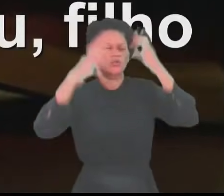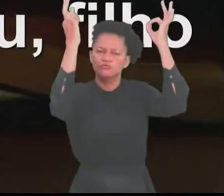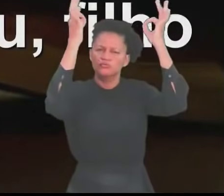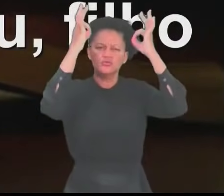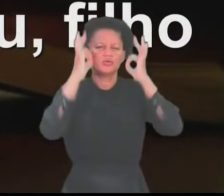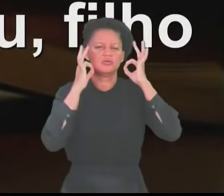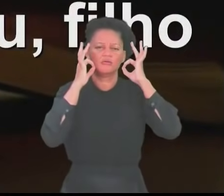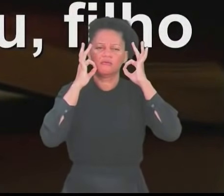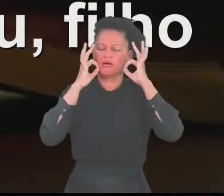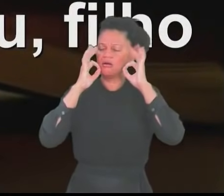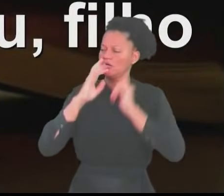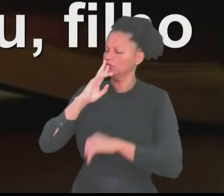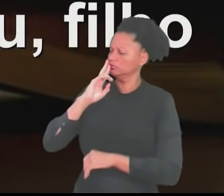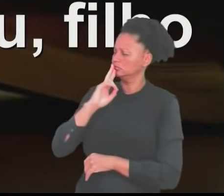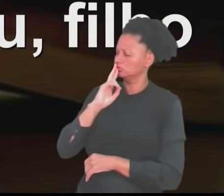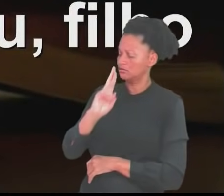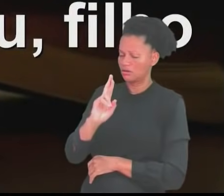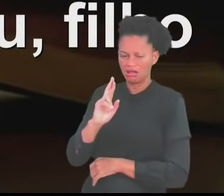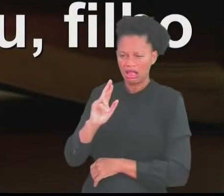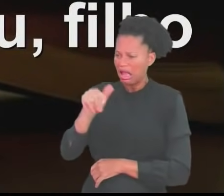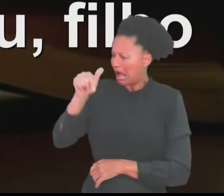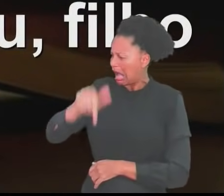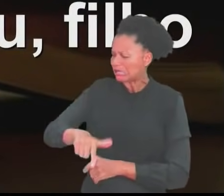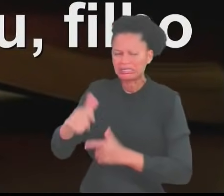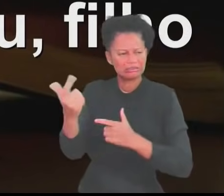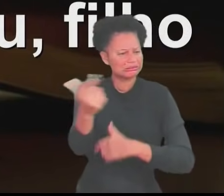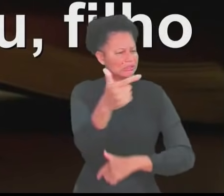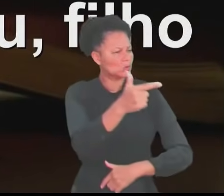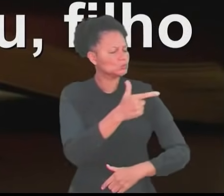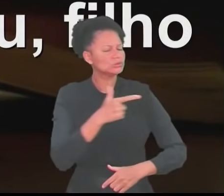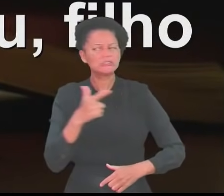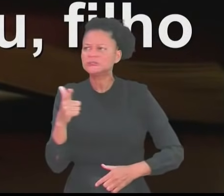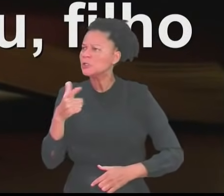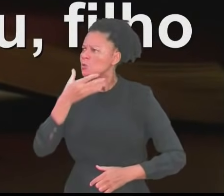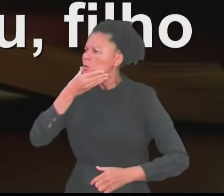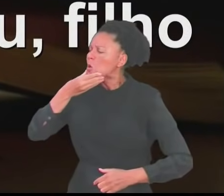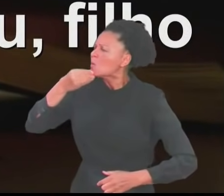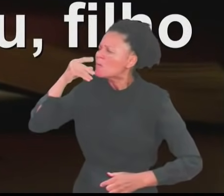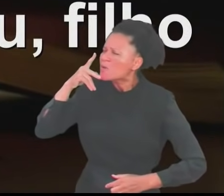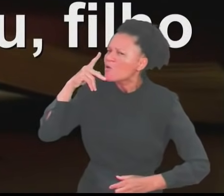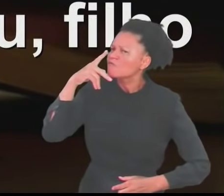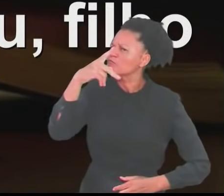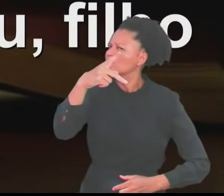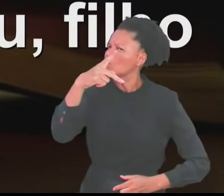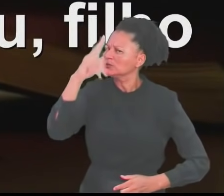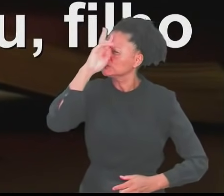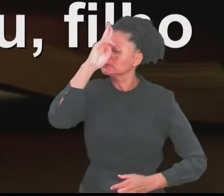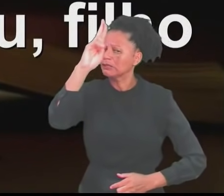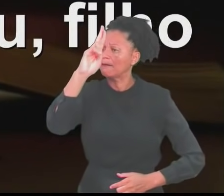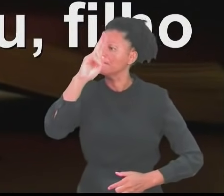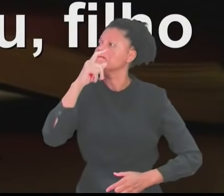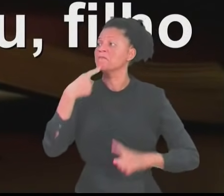Josafá: não há aqui algum profeta do Senhor para que consultemos